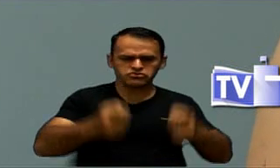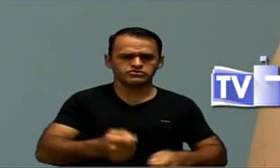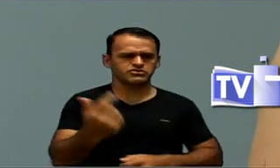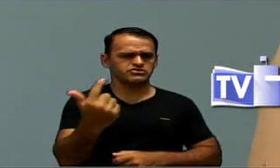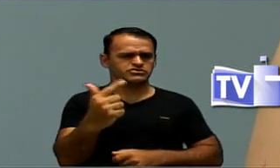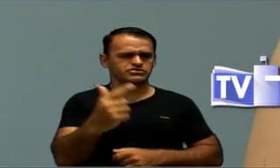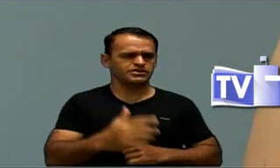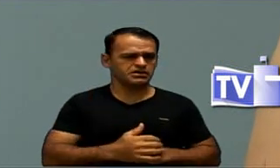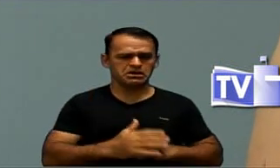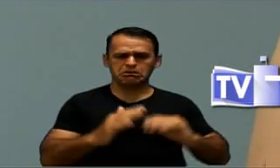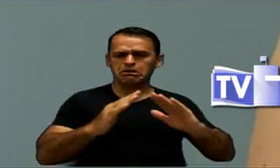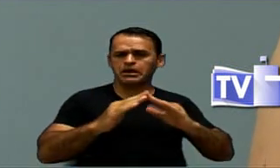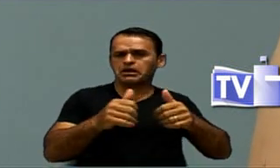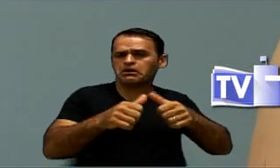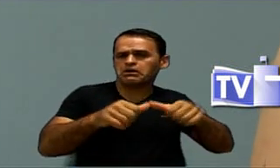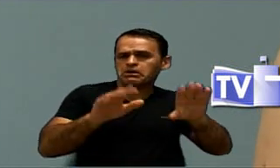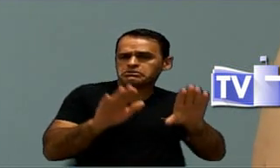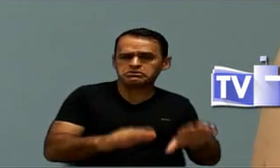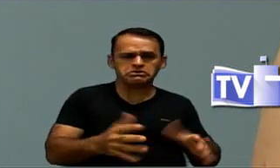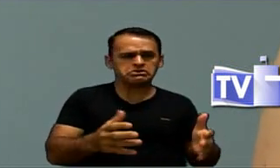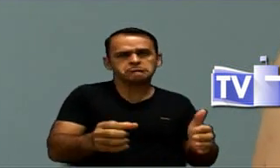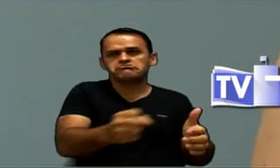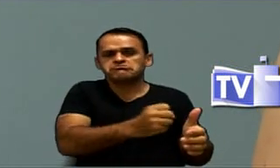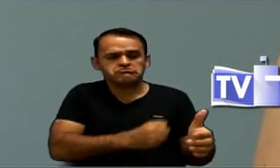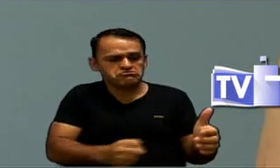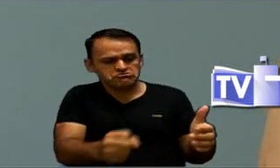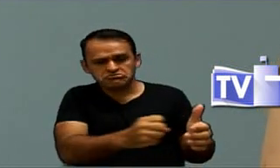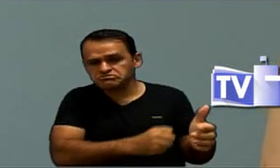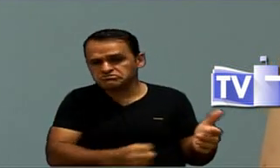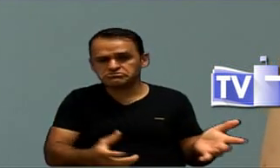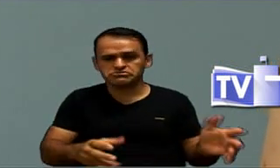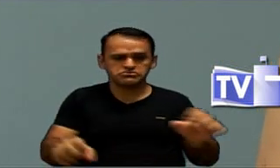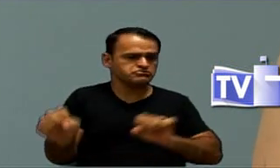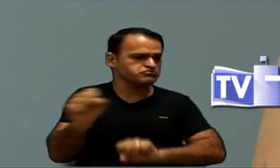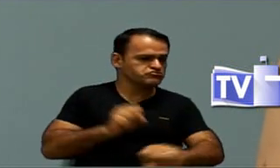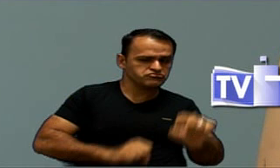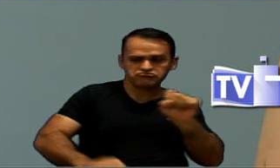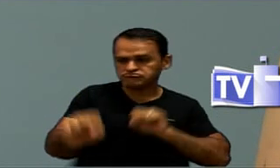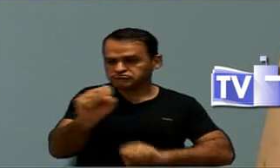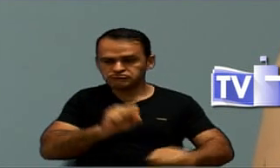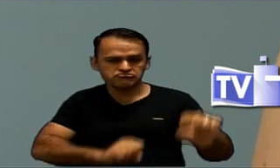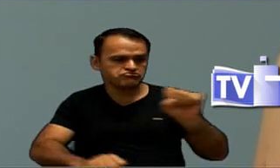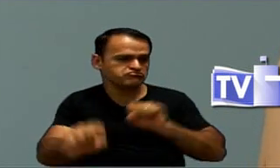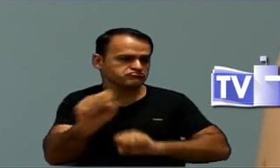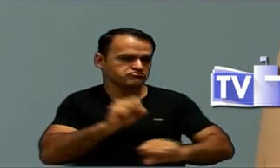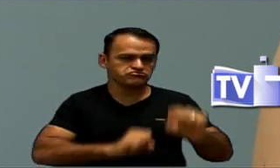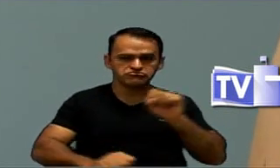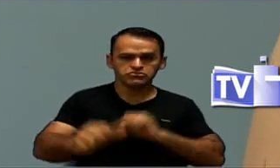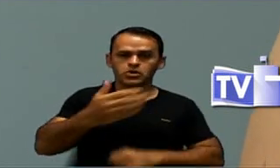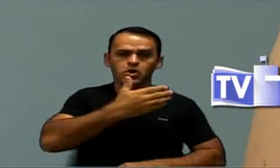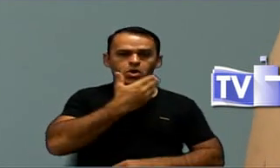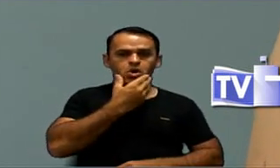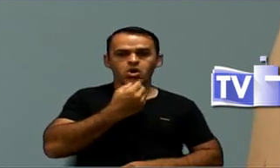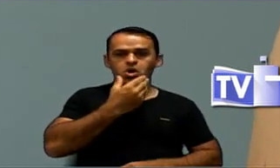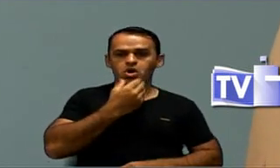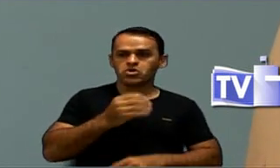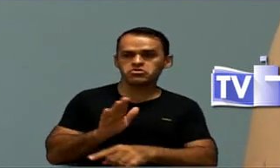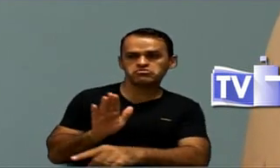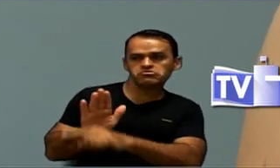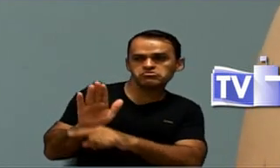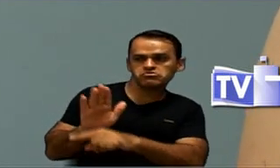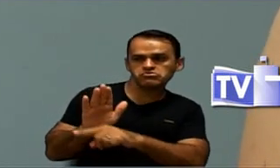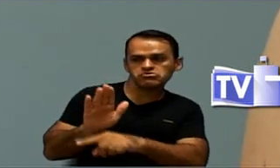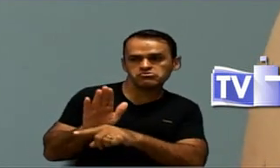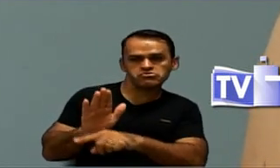Ela é a mulher que ela deve ficar em casa, acompanhando os afazeres domésticos, ela deve ser companheira do marido, ela deve ser zelosa da